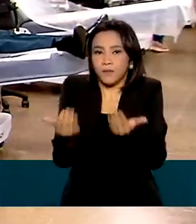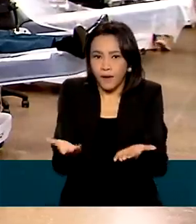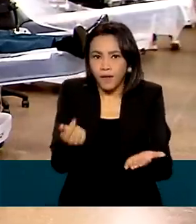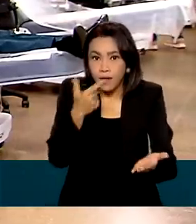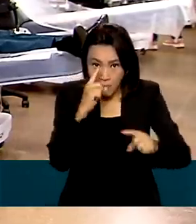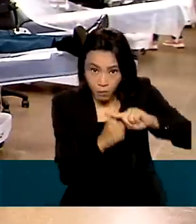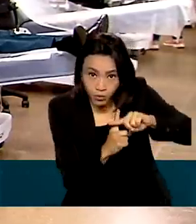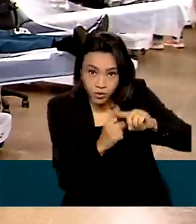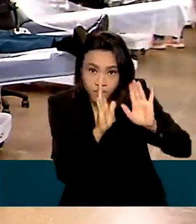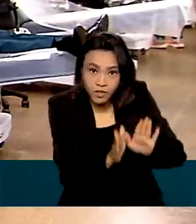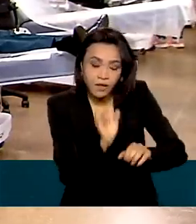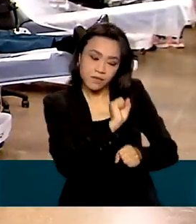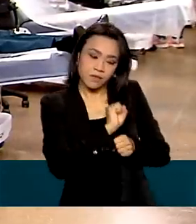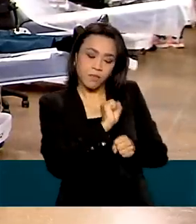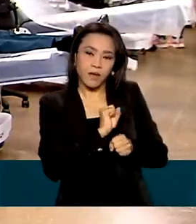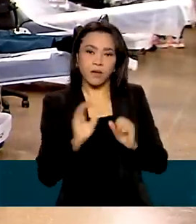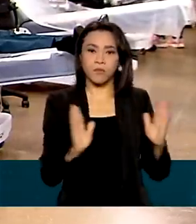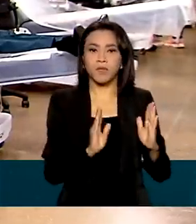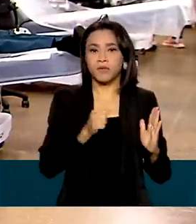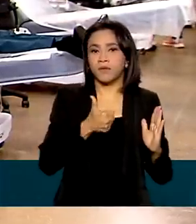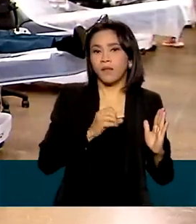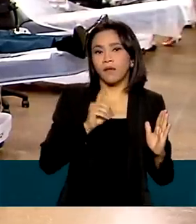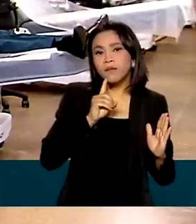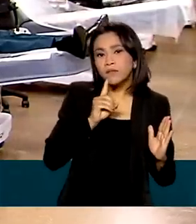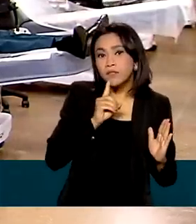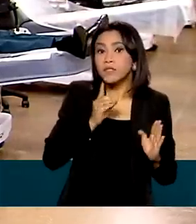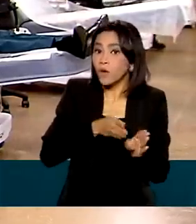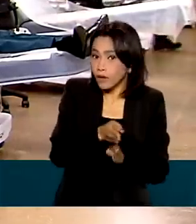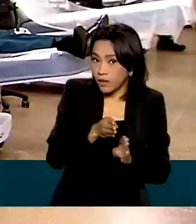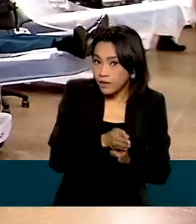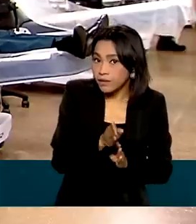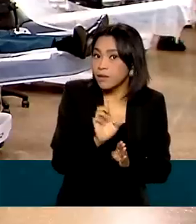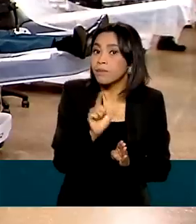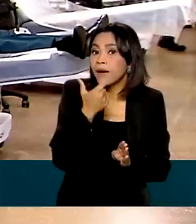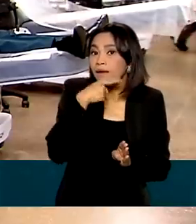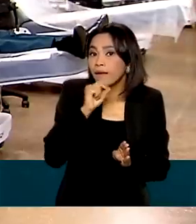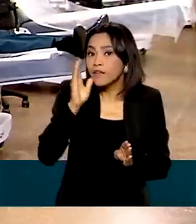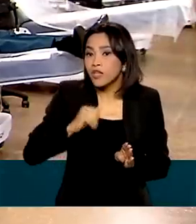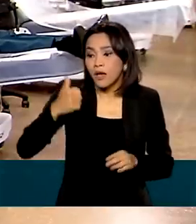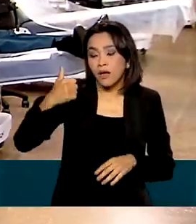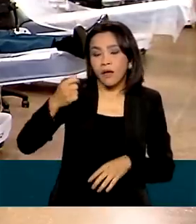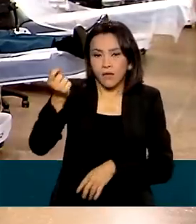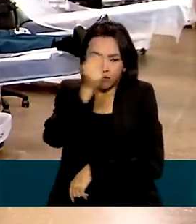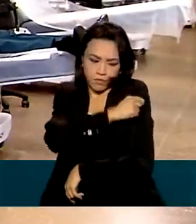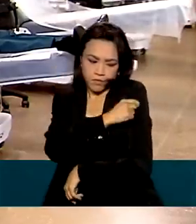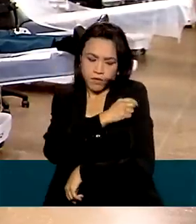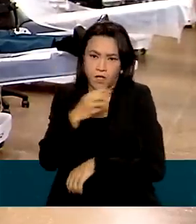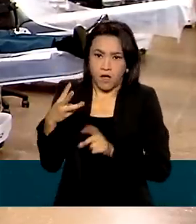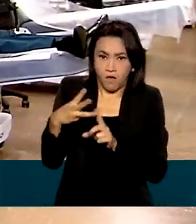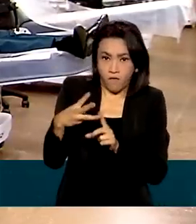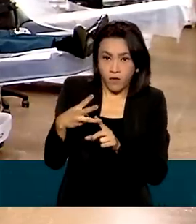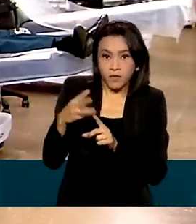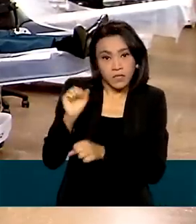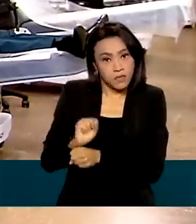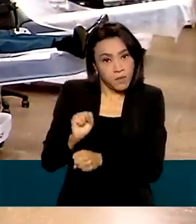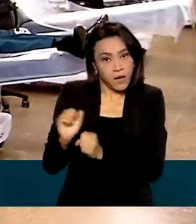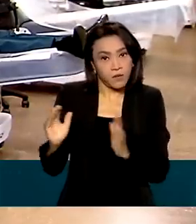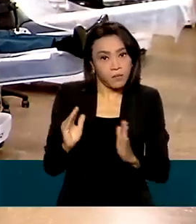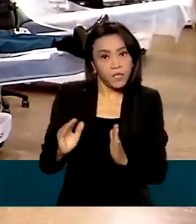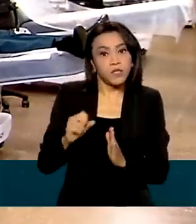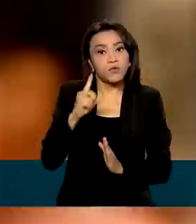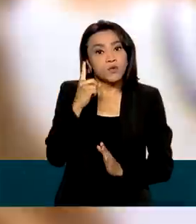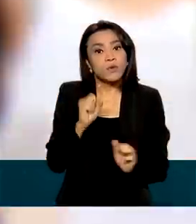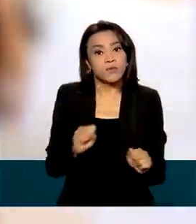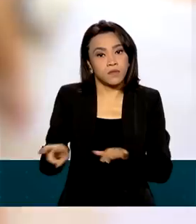testou positivo deve esperar 10 dias. E a recomendação para quem tomou a dose de reforço da vacina é esperar uma